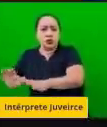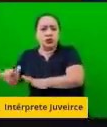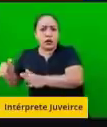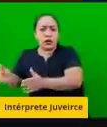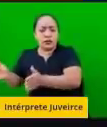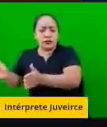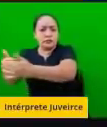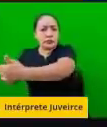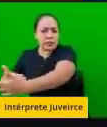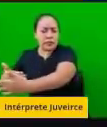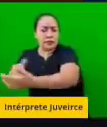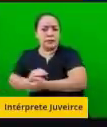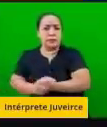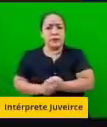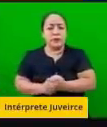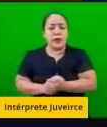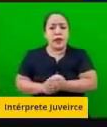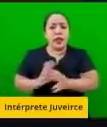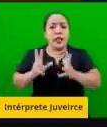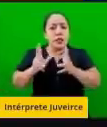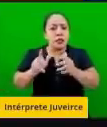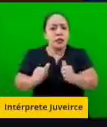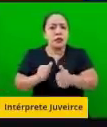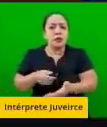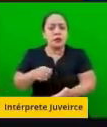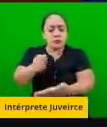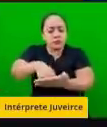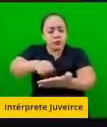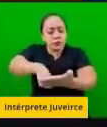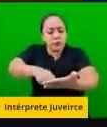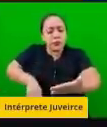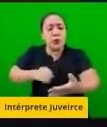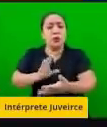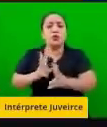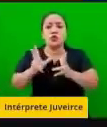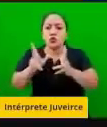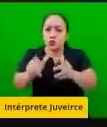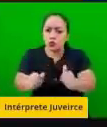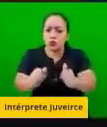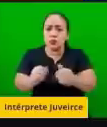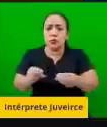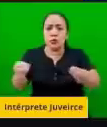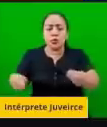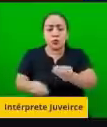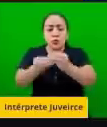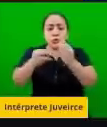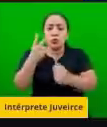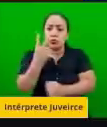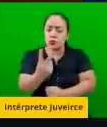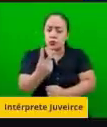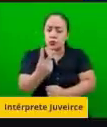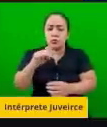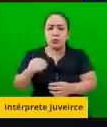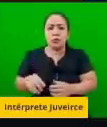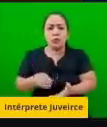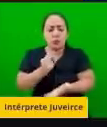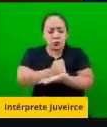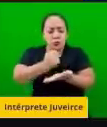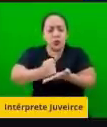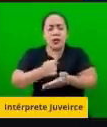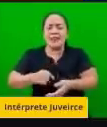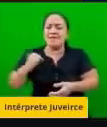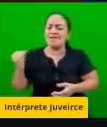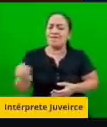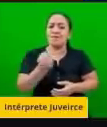que registra a frequência dos docentes. Então, vejam que esses dois documentos eles são muito importantes no